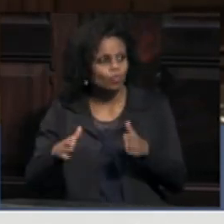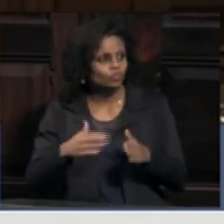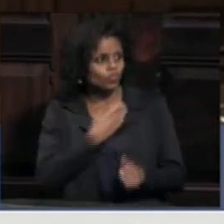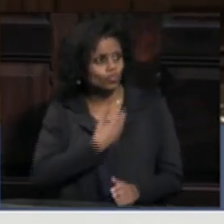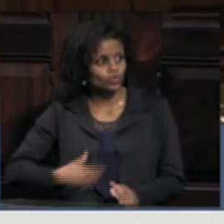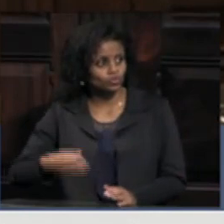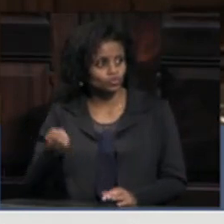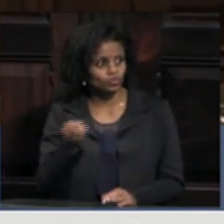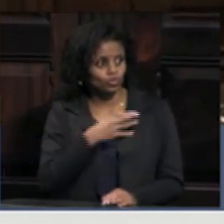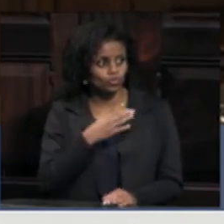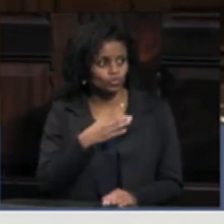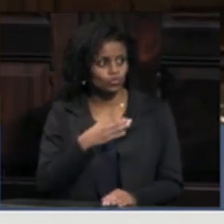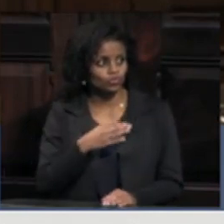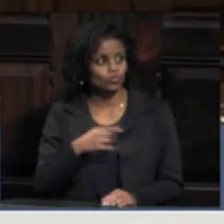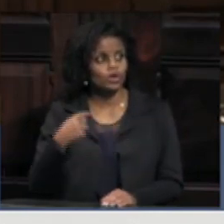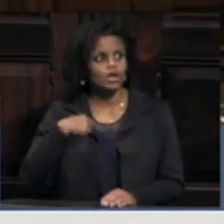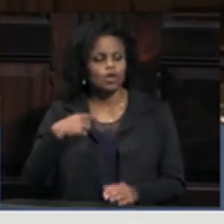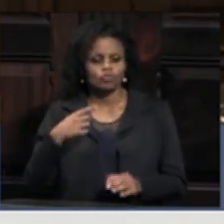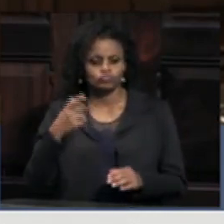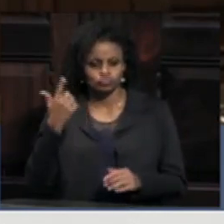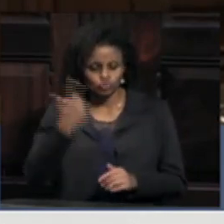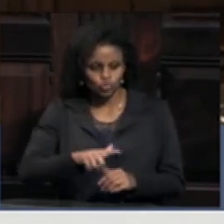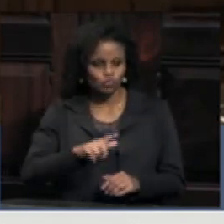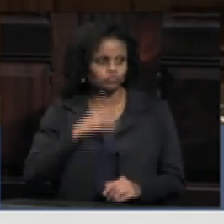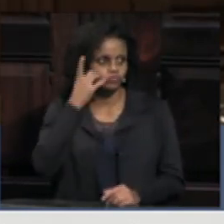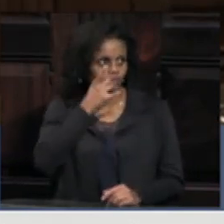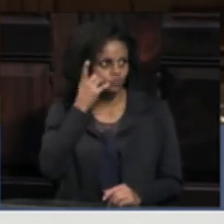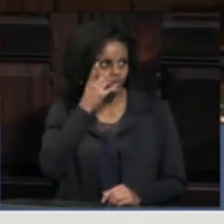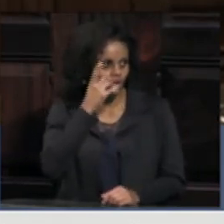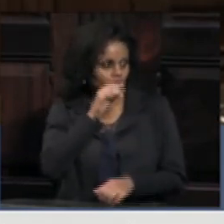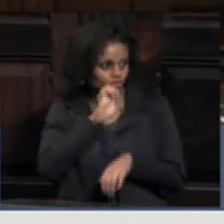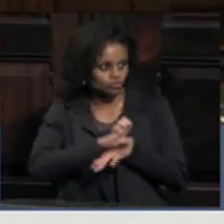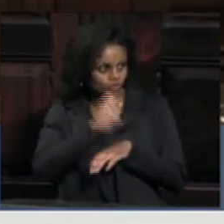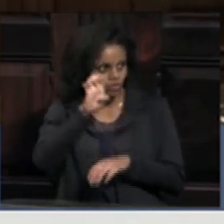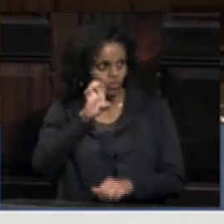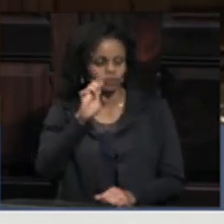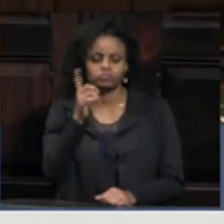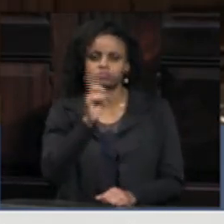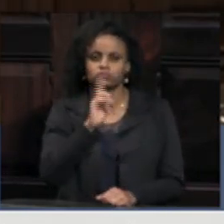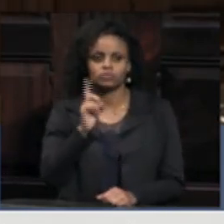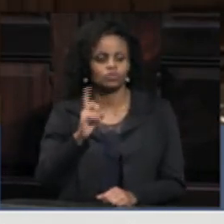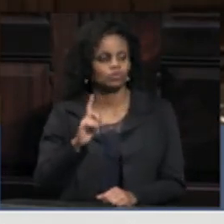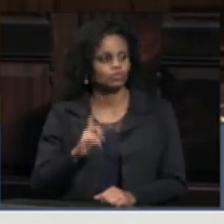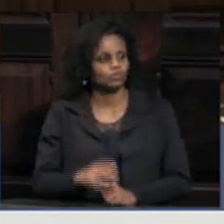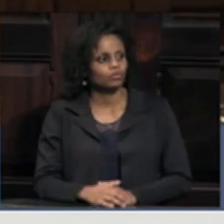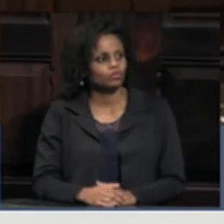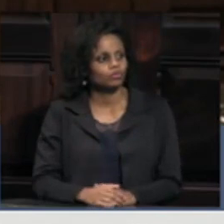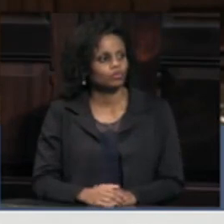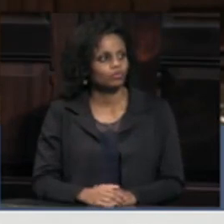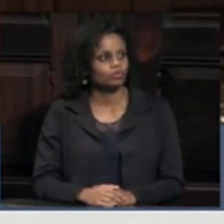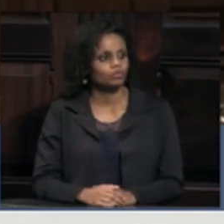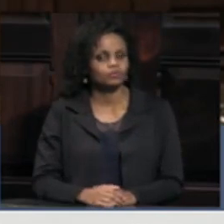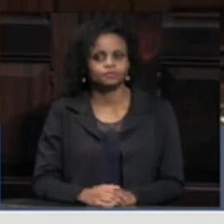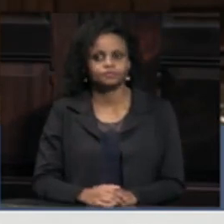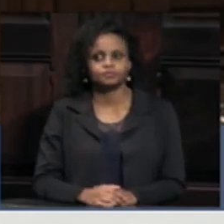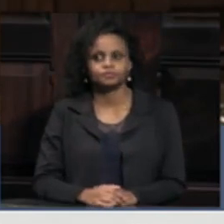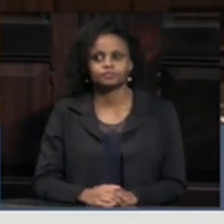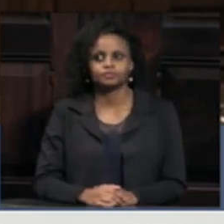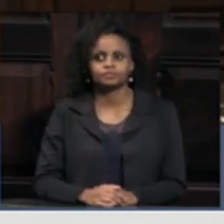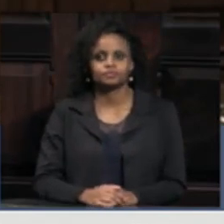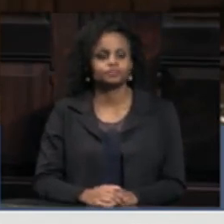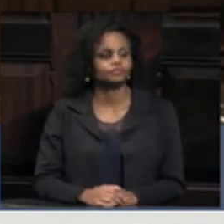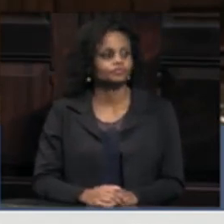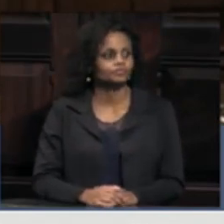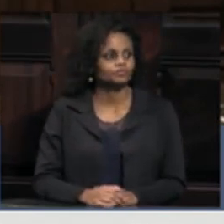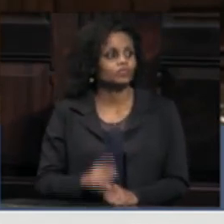que não seria candidato à reeleição. Não seria candidato à reeleição de deputado.